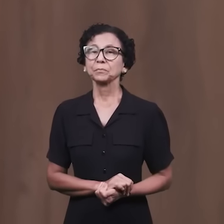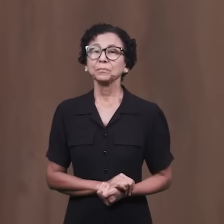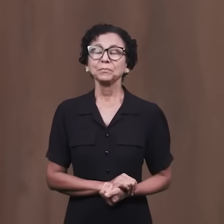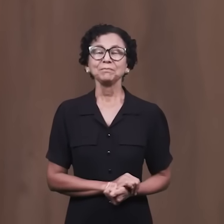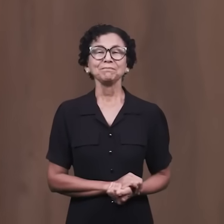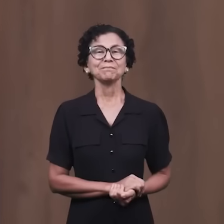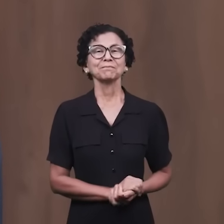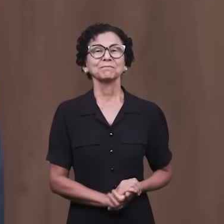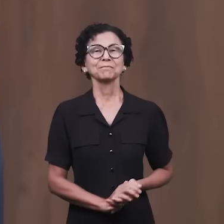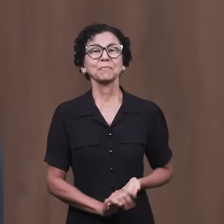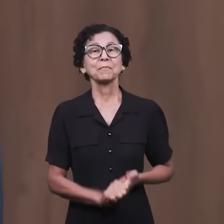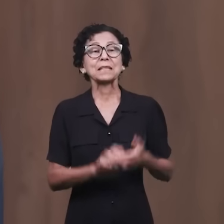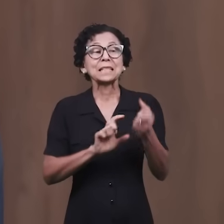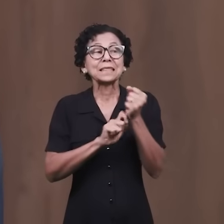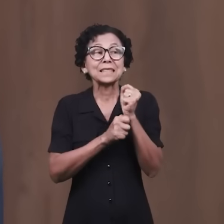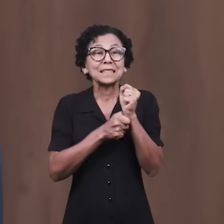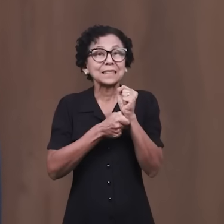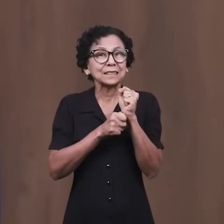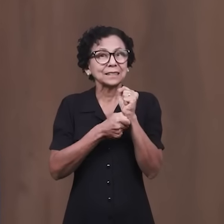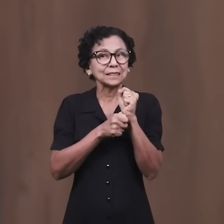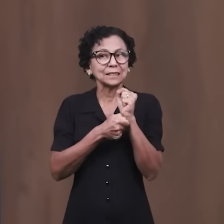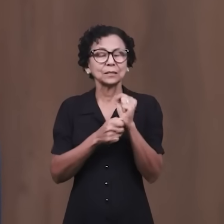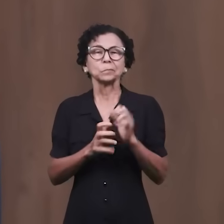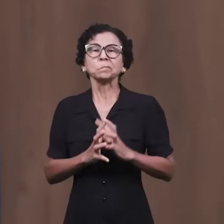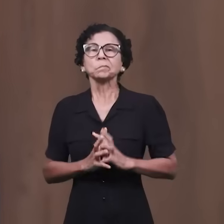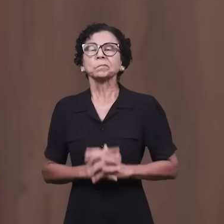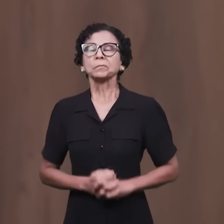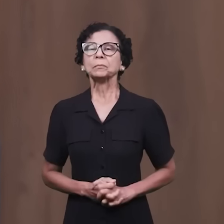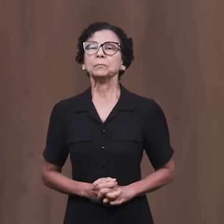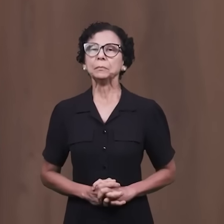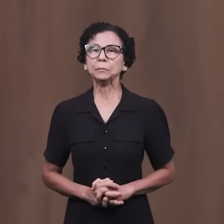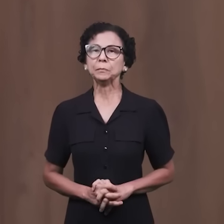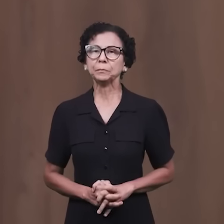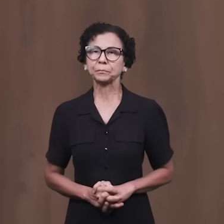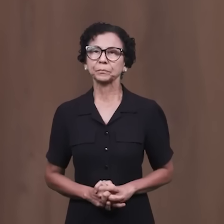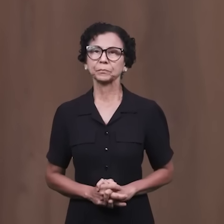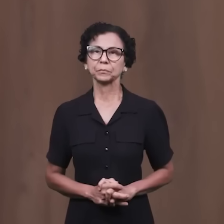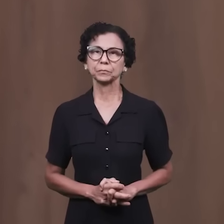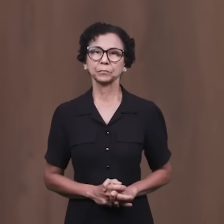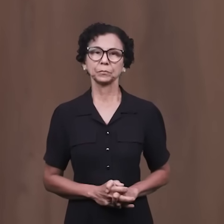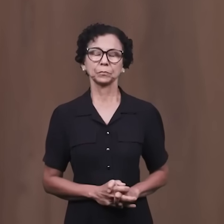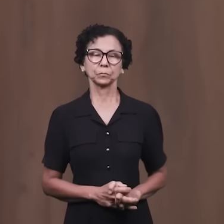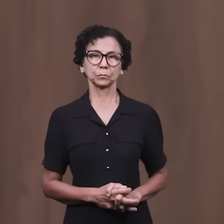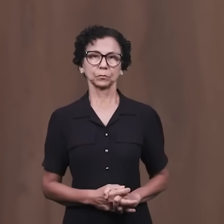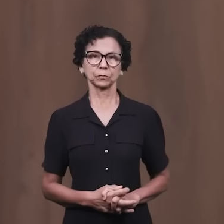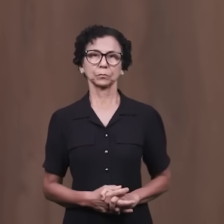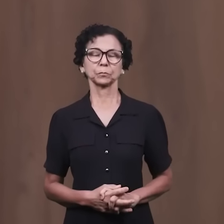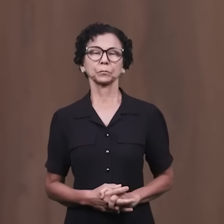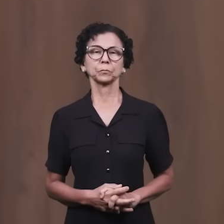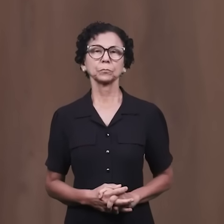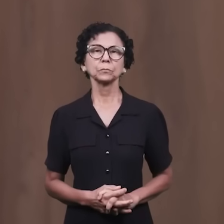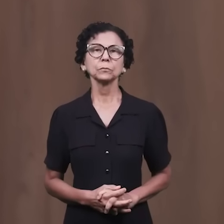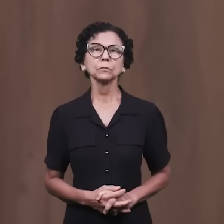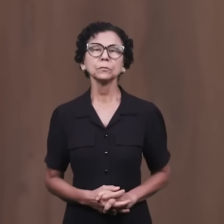é que está, viu, irmãos? Aí é que está aquilo que nós estamos concluindo